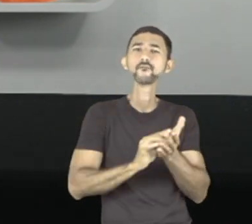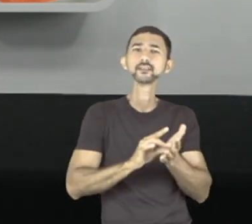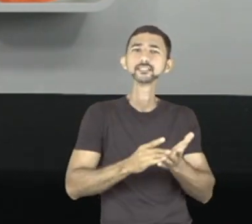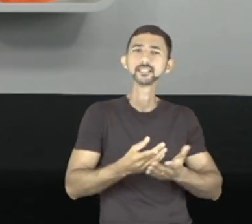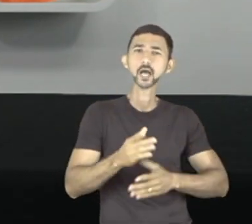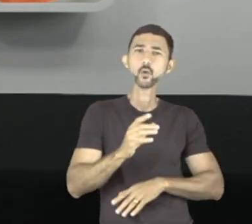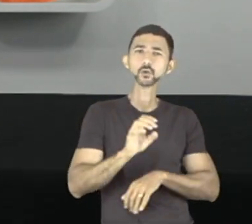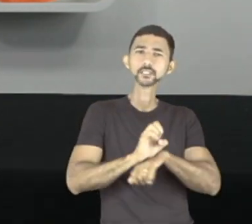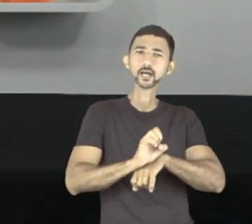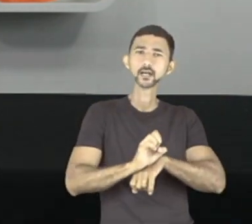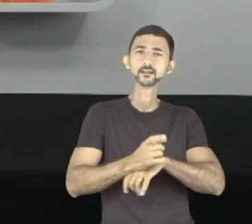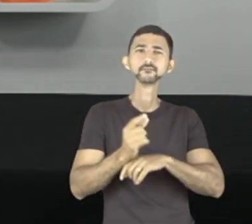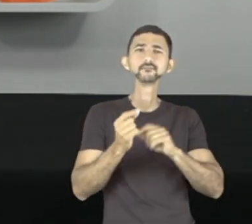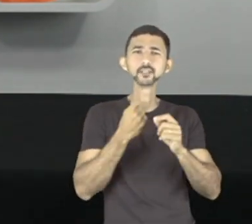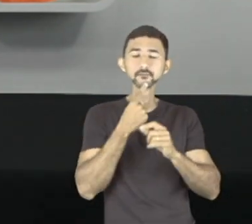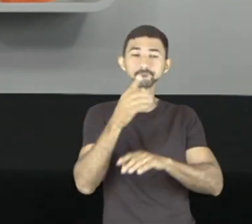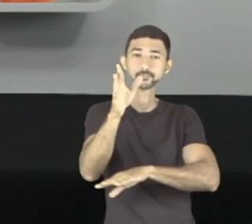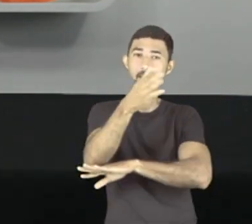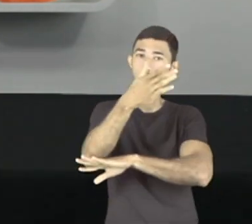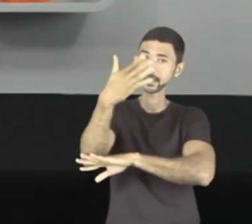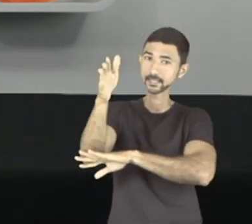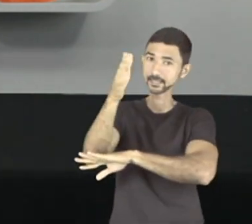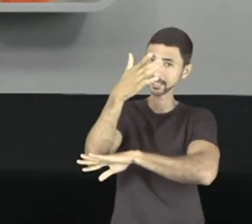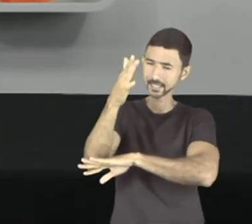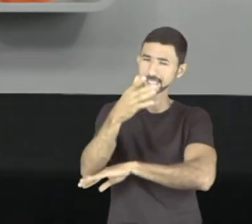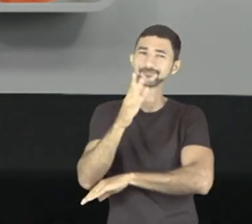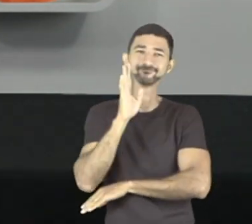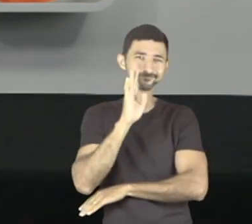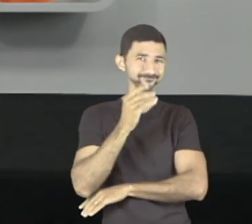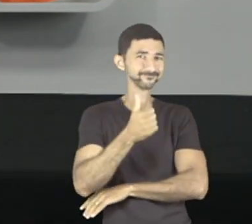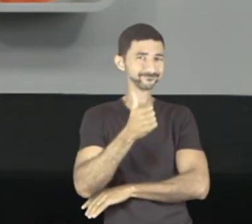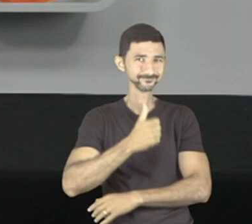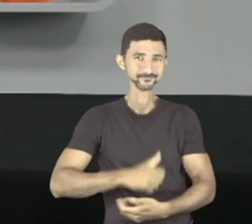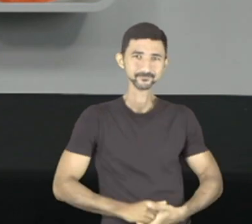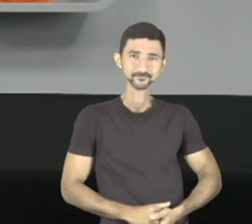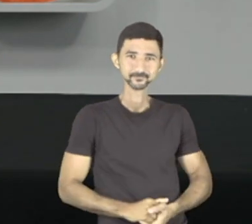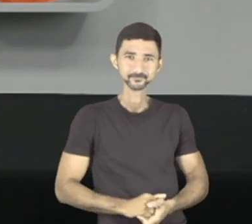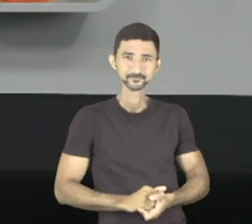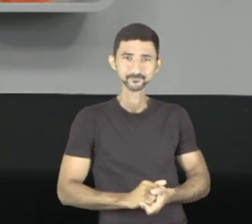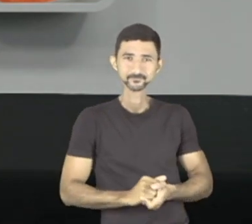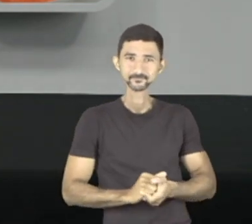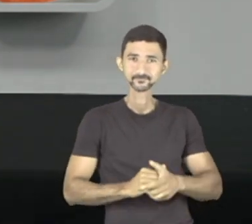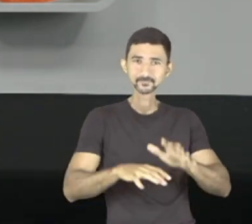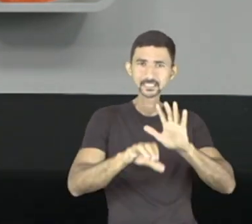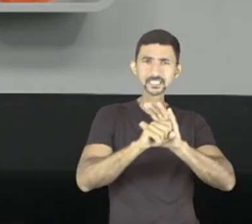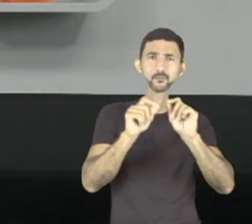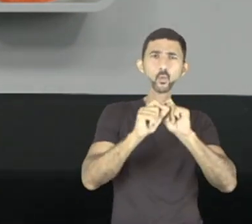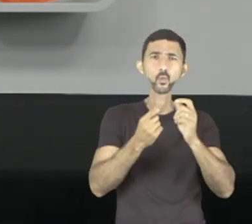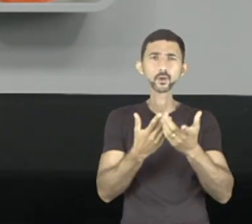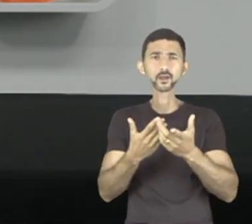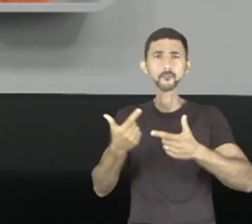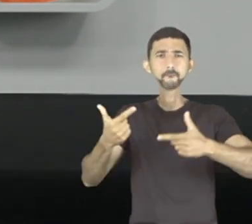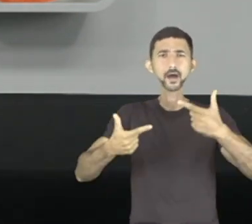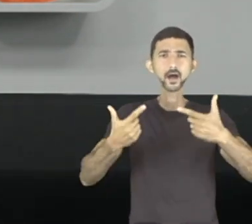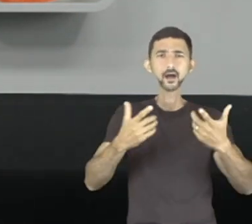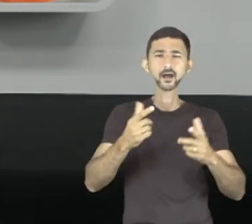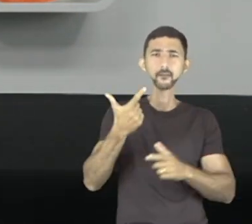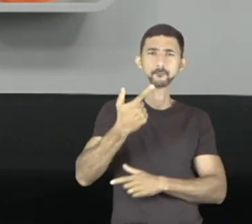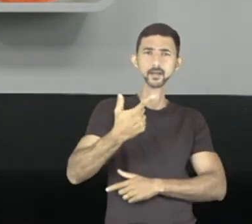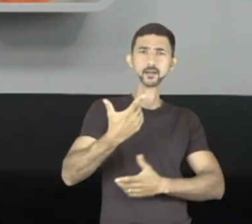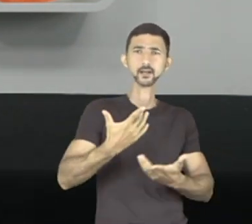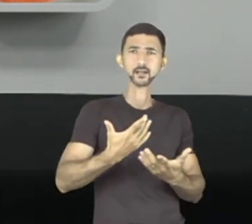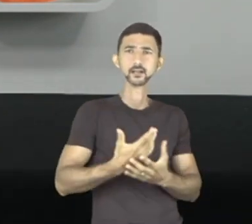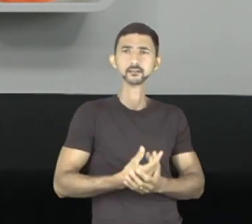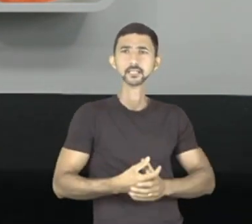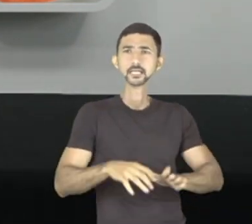do nosso estado? A bandeira, muito bem. O brasão de armas. O que é o brasão de armas, professora Nádia?